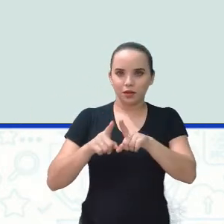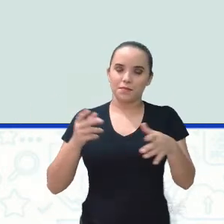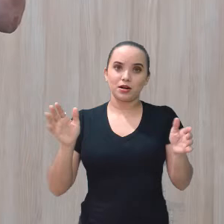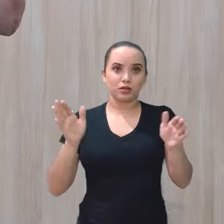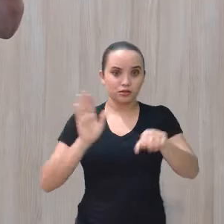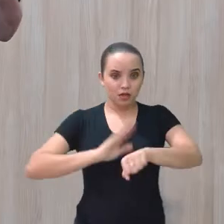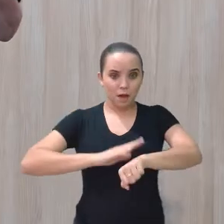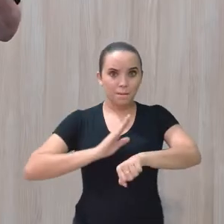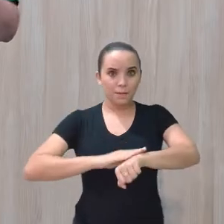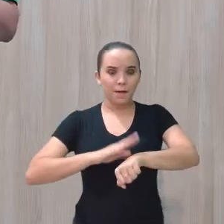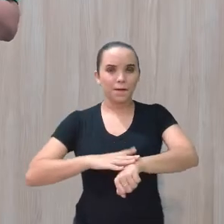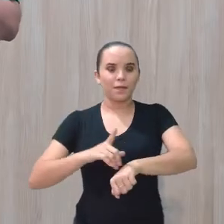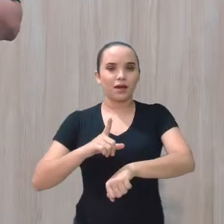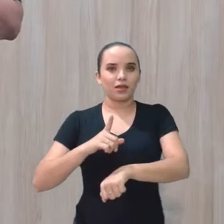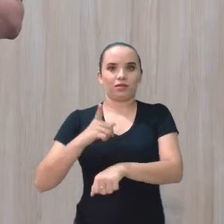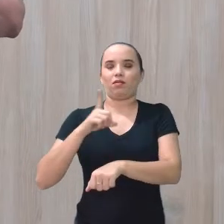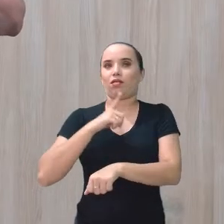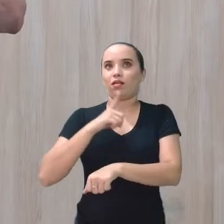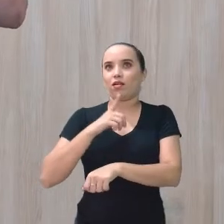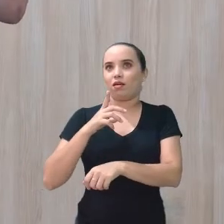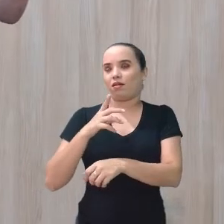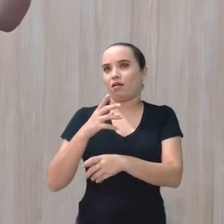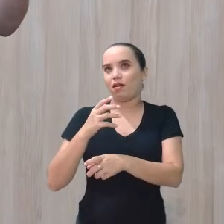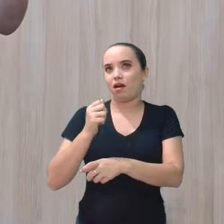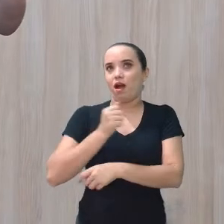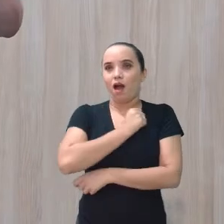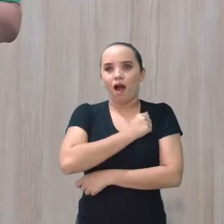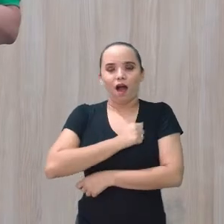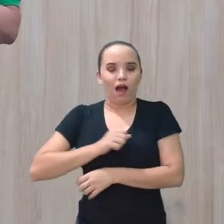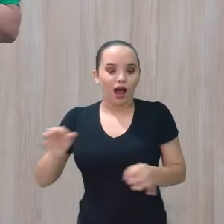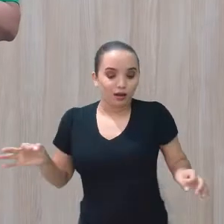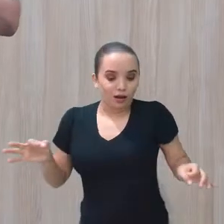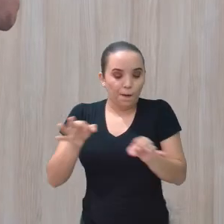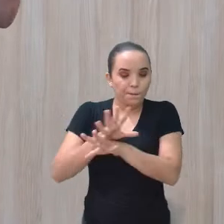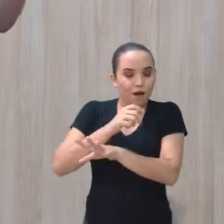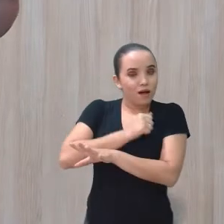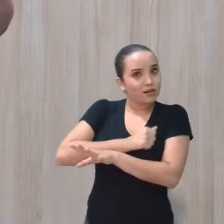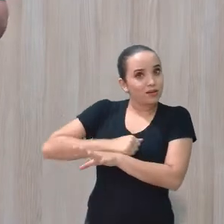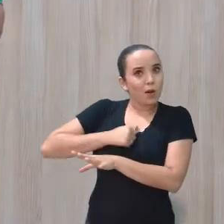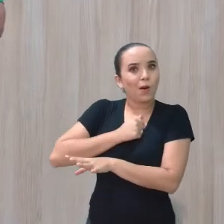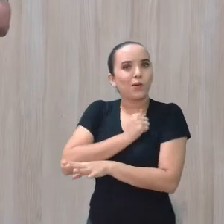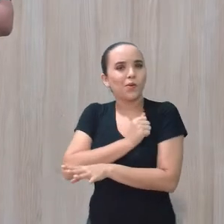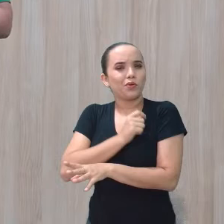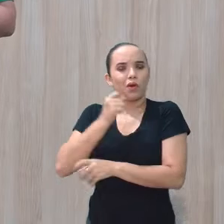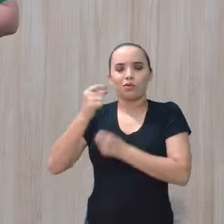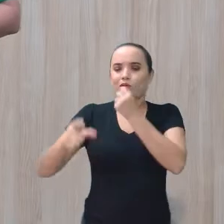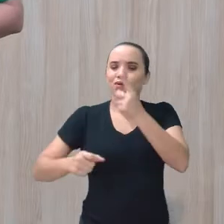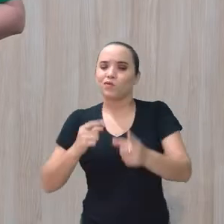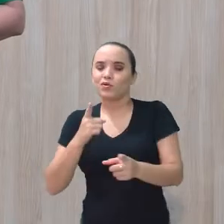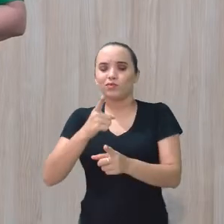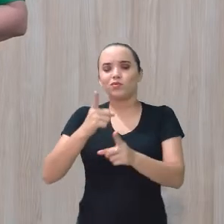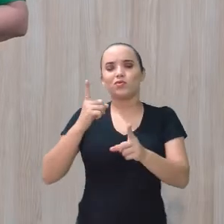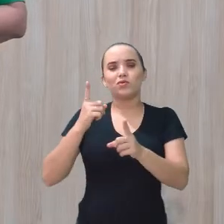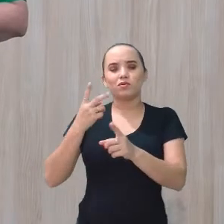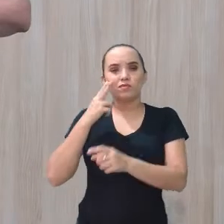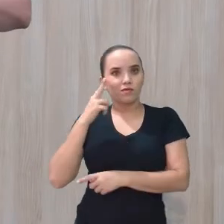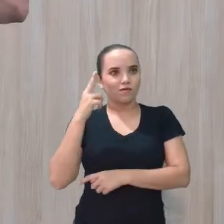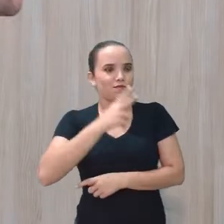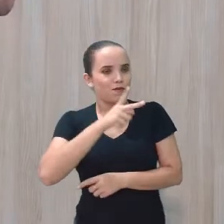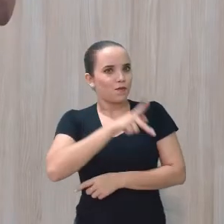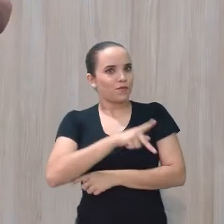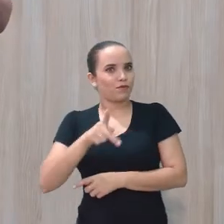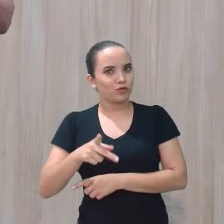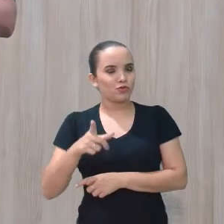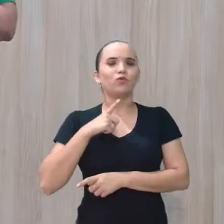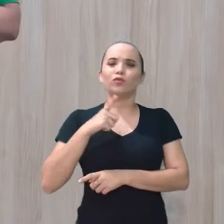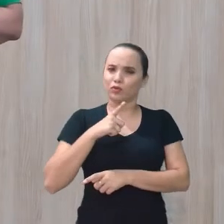momento de matar a saudade, não é? Do professor, de alguém, não é? As aulas foram dadas, não é?